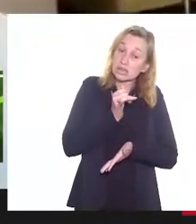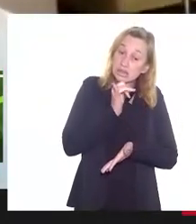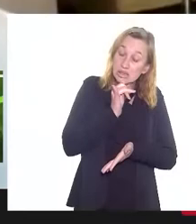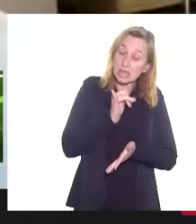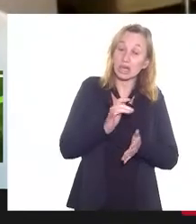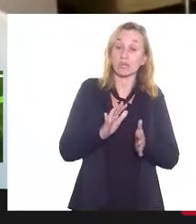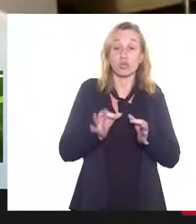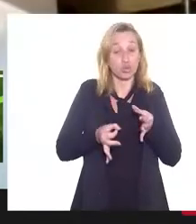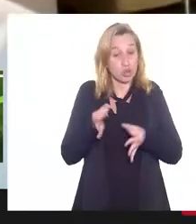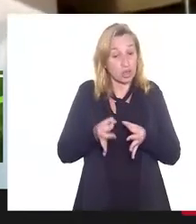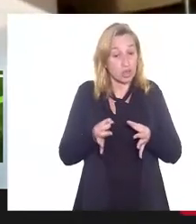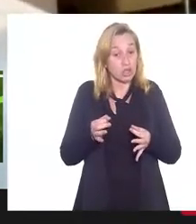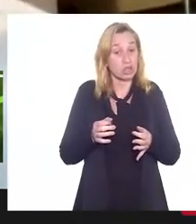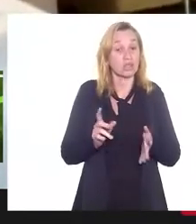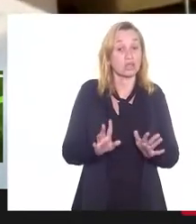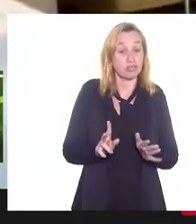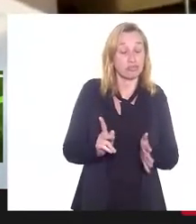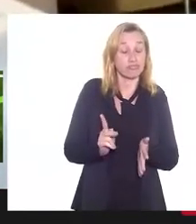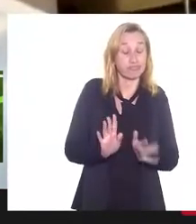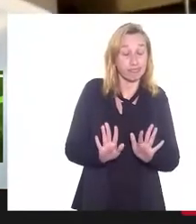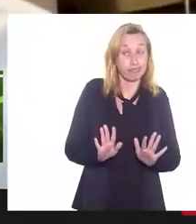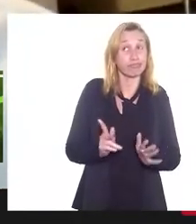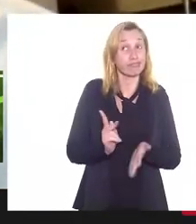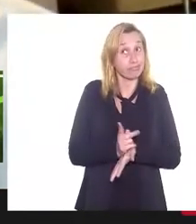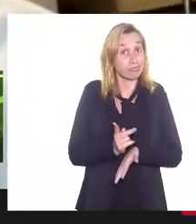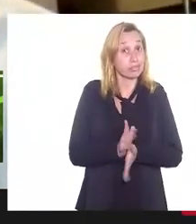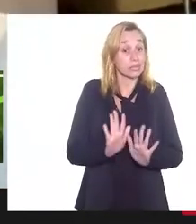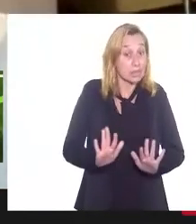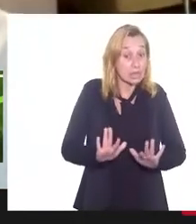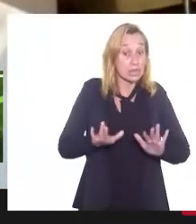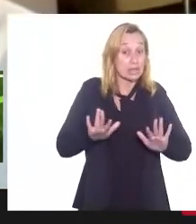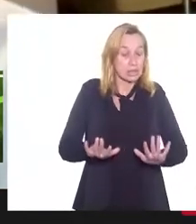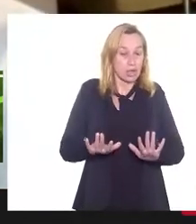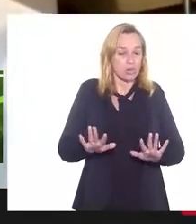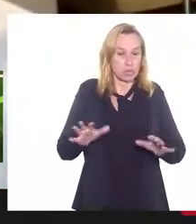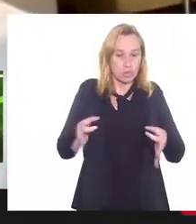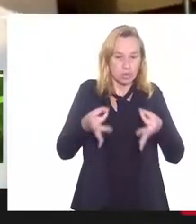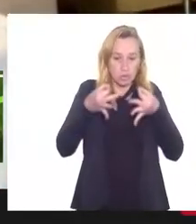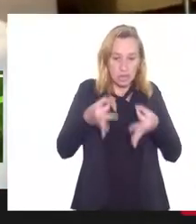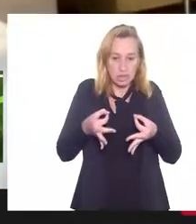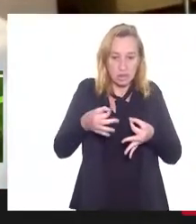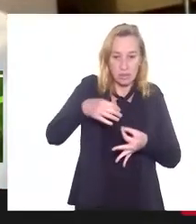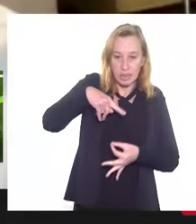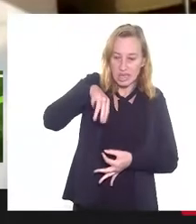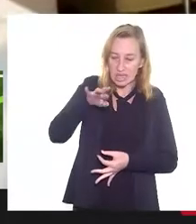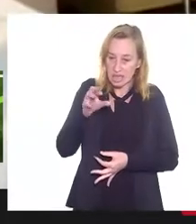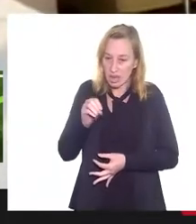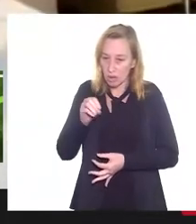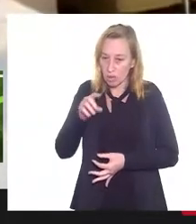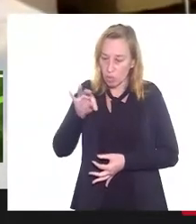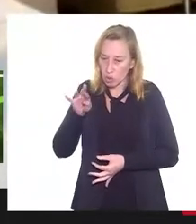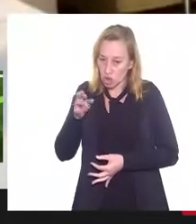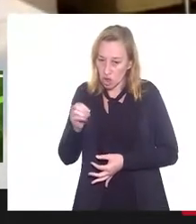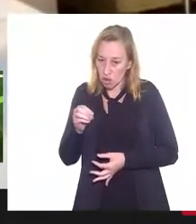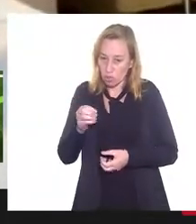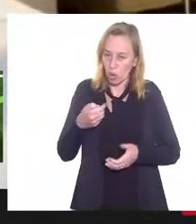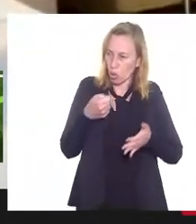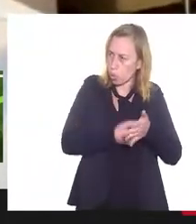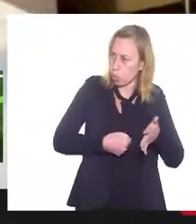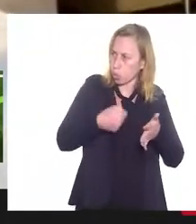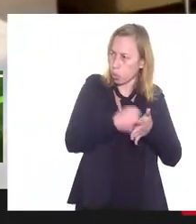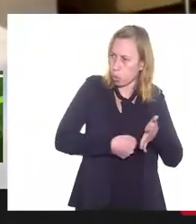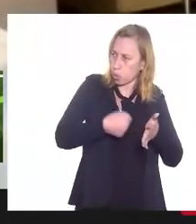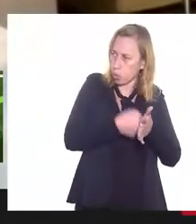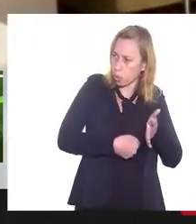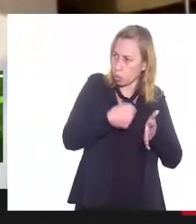judiciário verdadeiramente é complacente. Então, eu queria chamar a atenção do Marcelo Monteiro, que é um lutador, isso é um